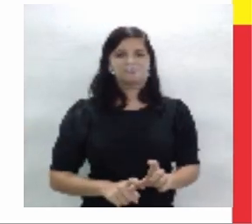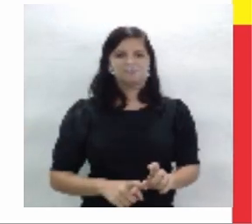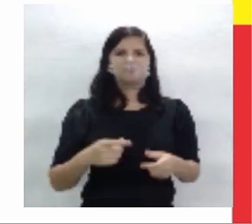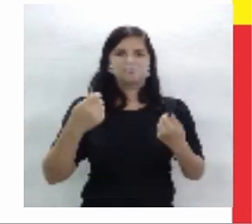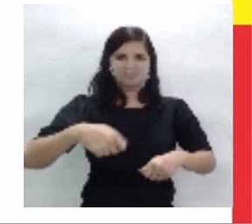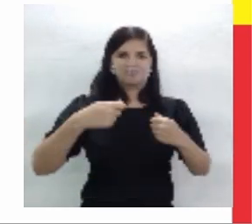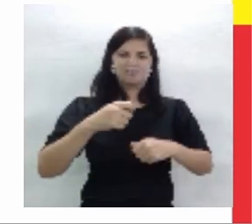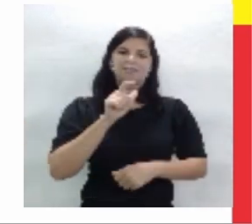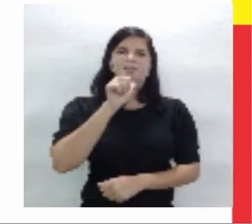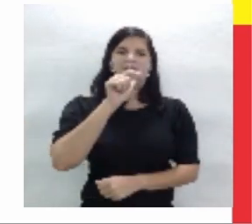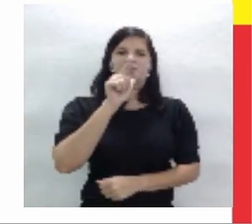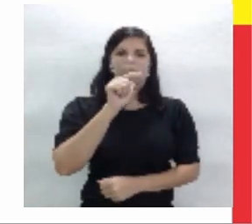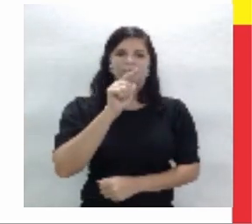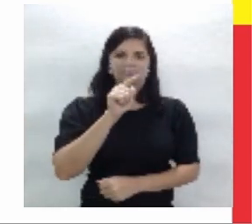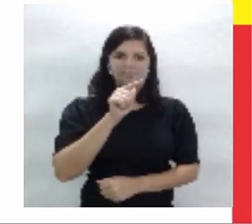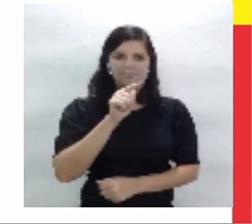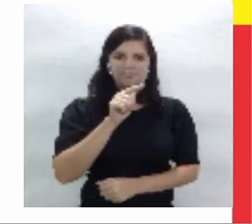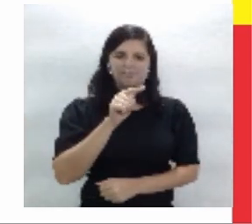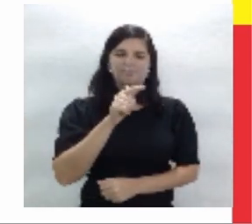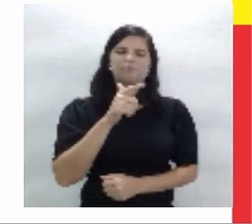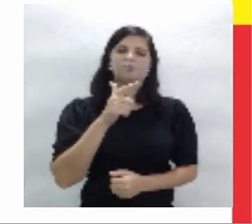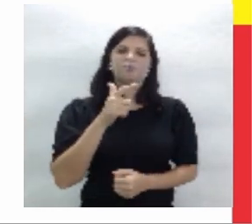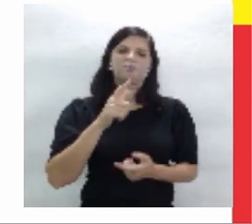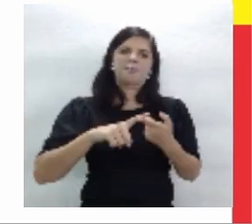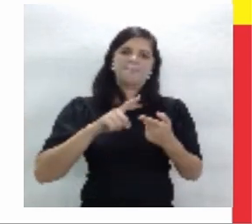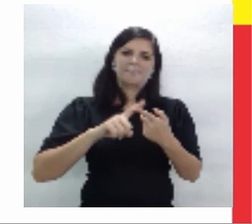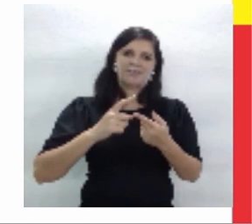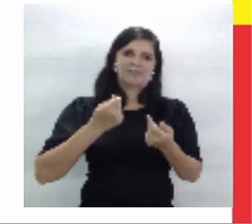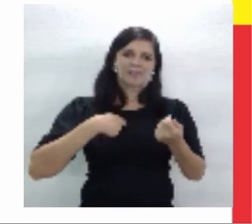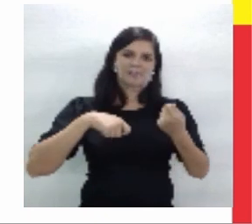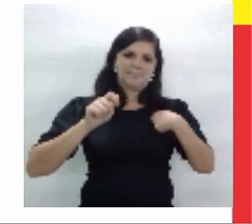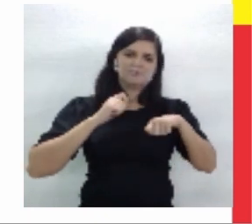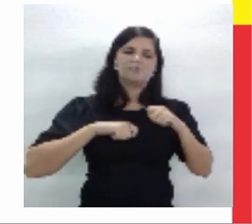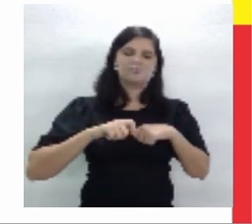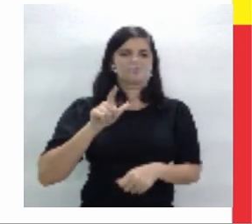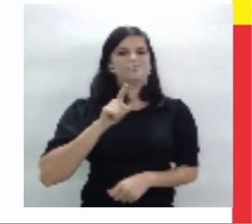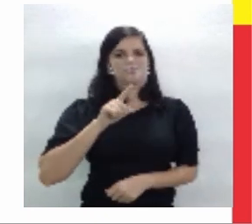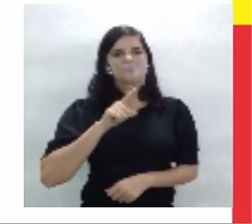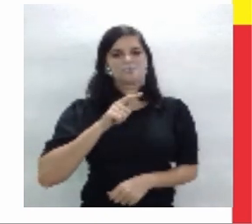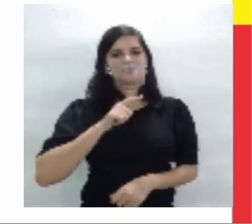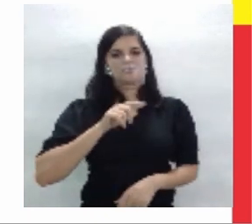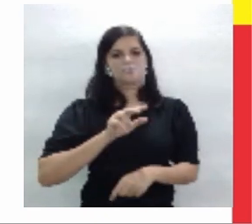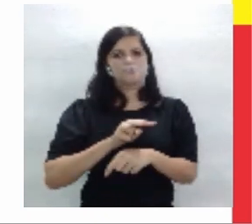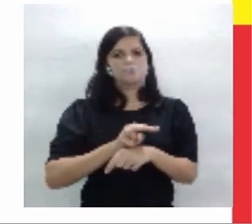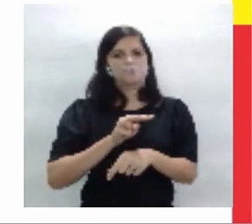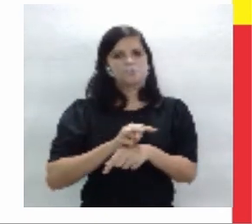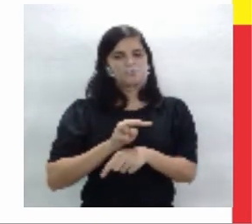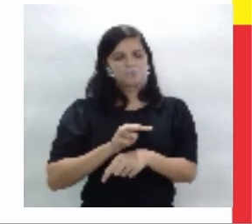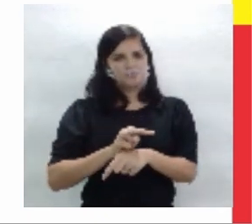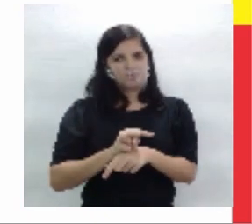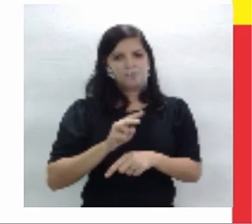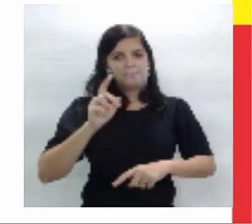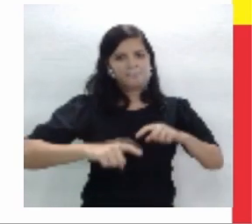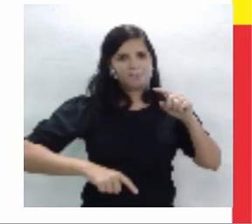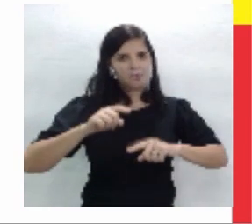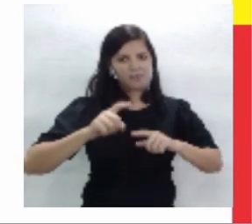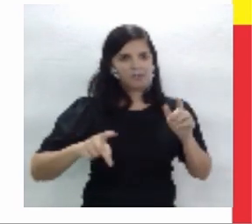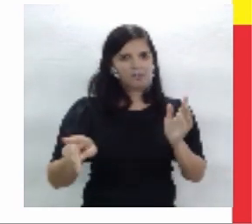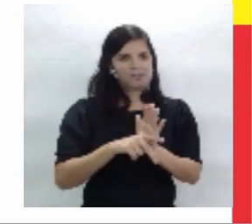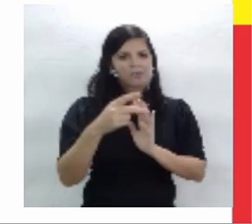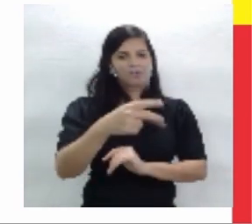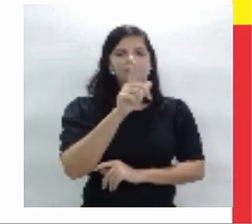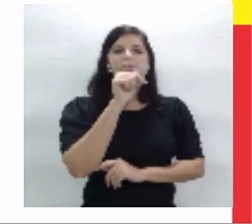água, tá? E que há uma administração feita aí para resguardar esses recursos hídricos,